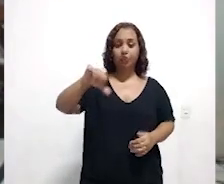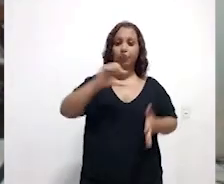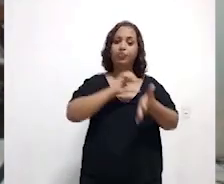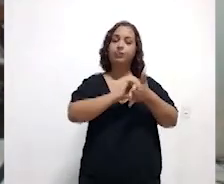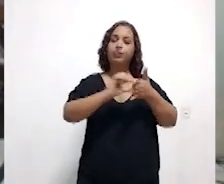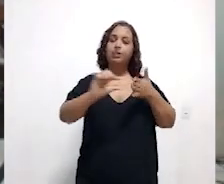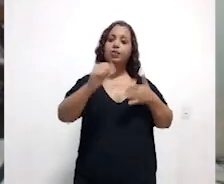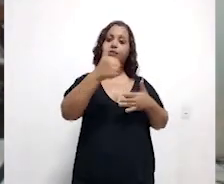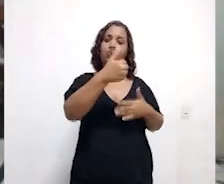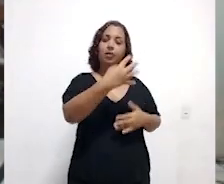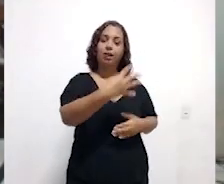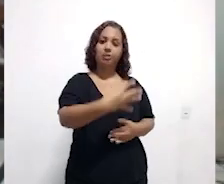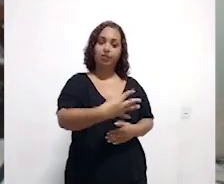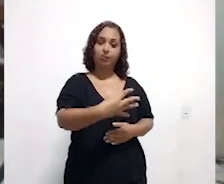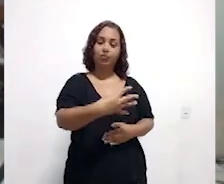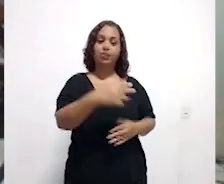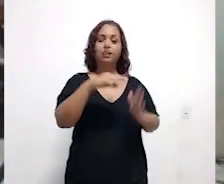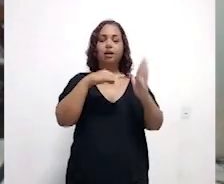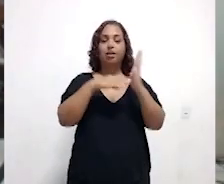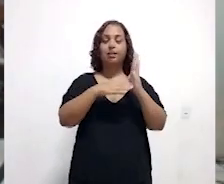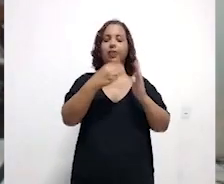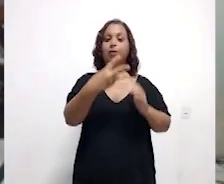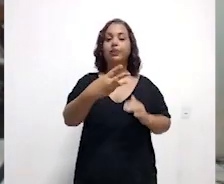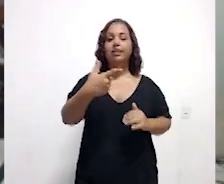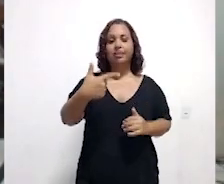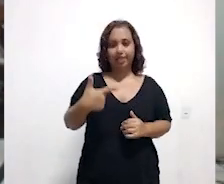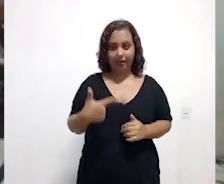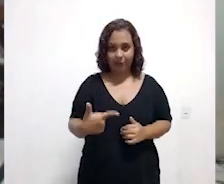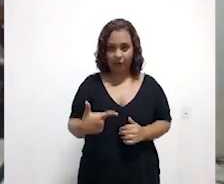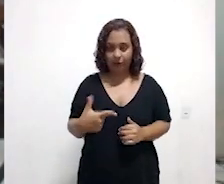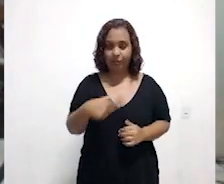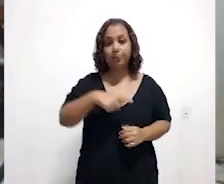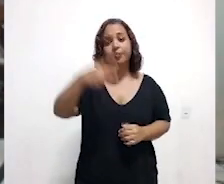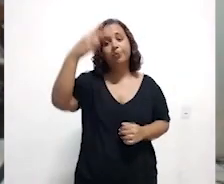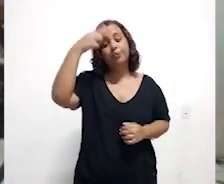ao 32. Tem uma história